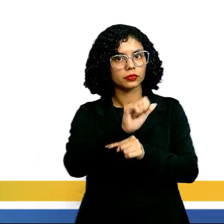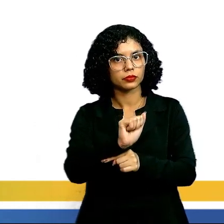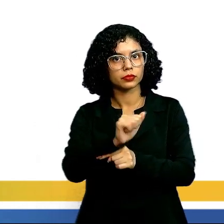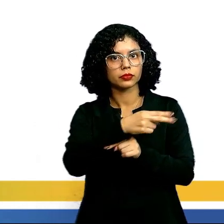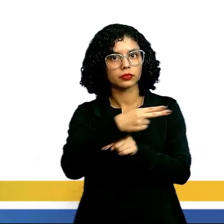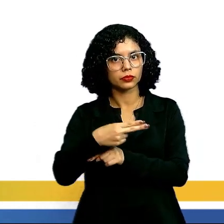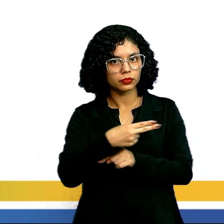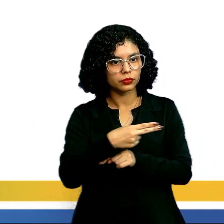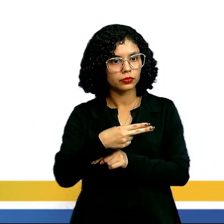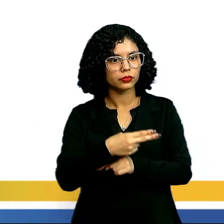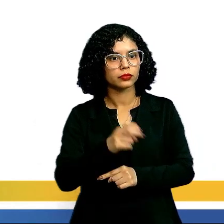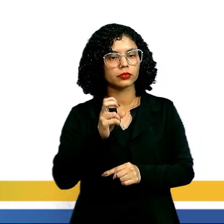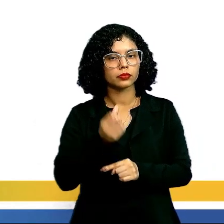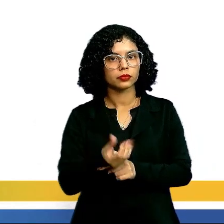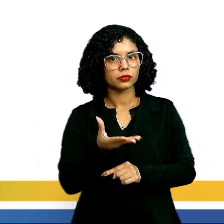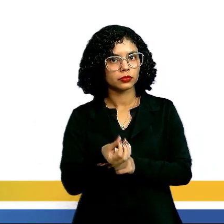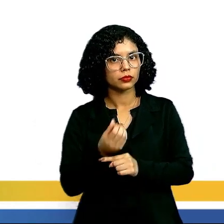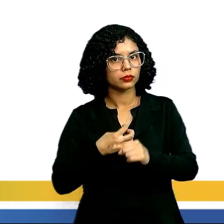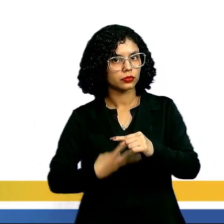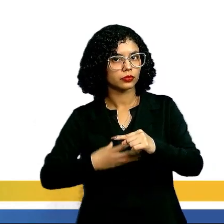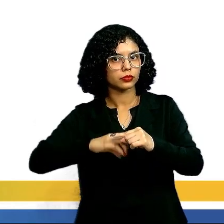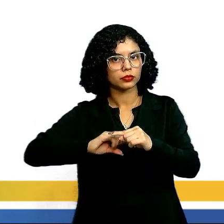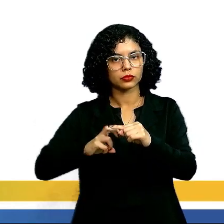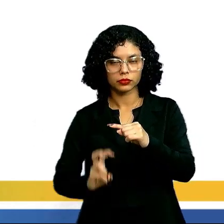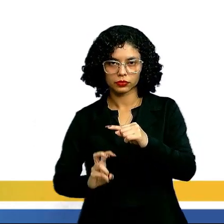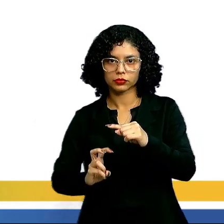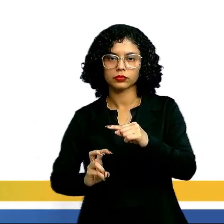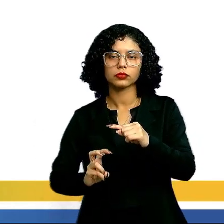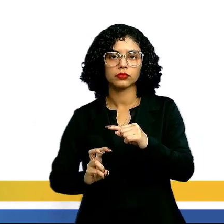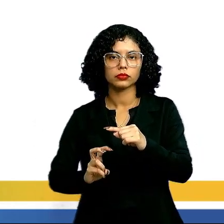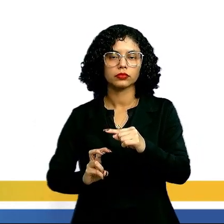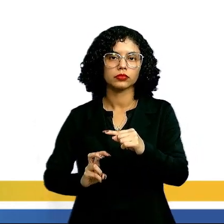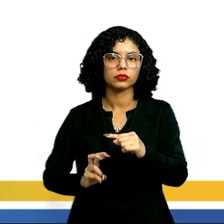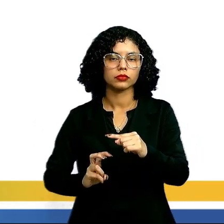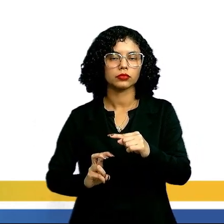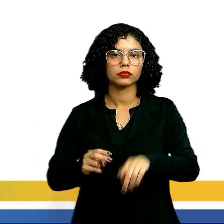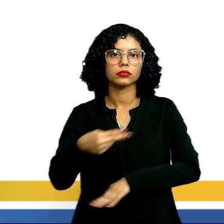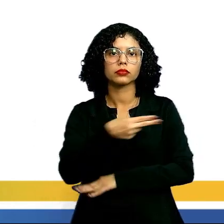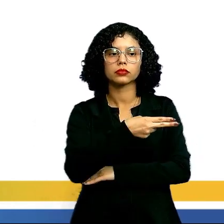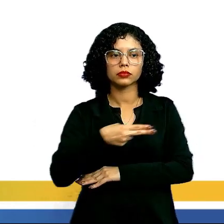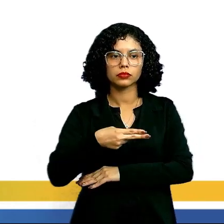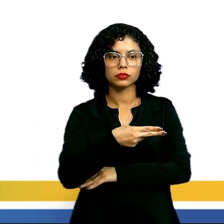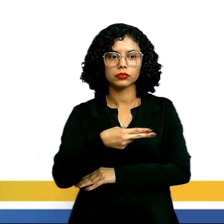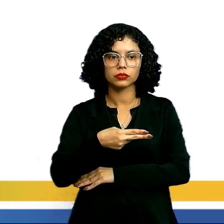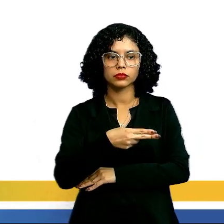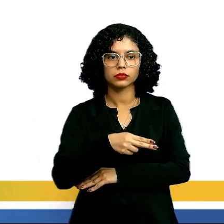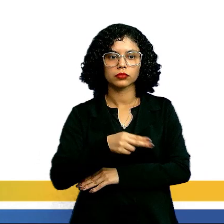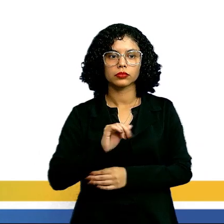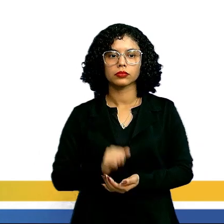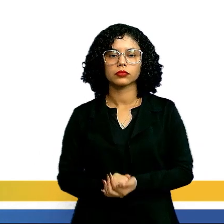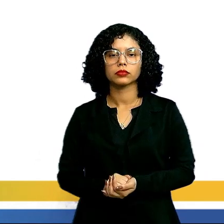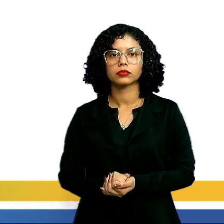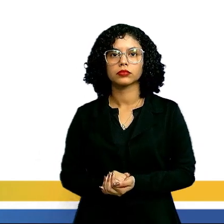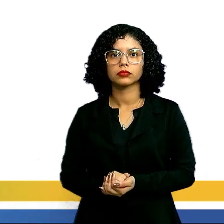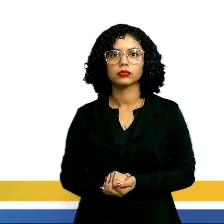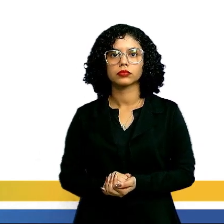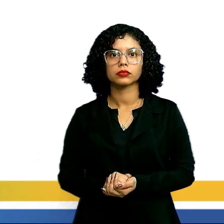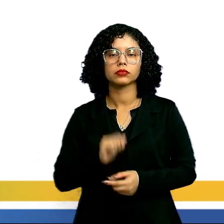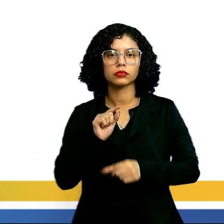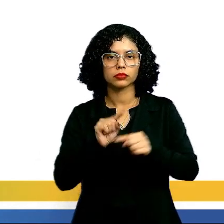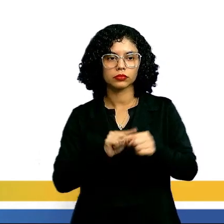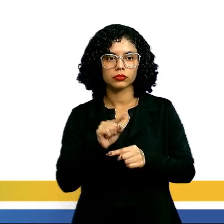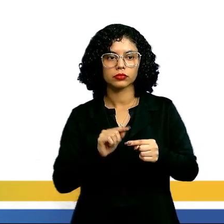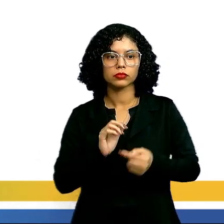P de A é igual a 60 sobre 395. Ou seja, 60 dividido